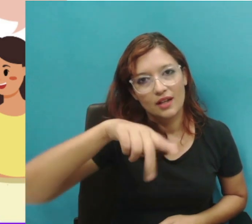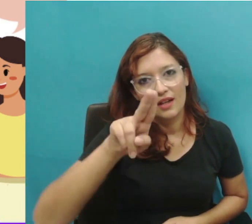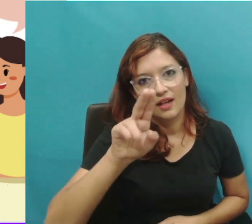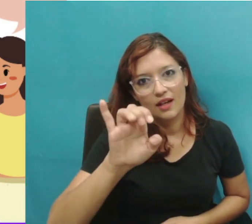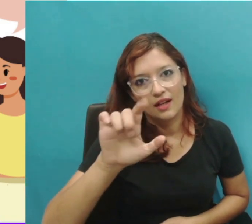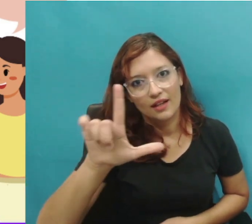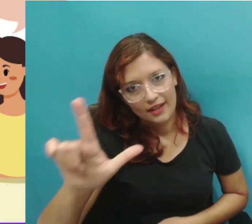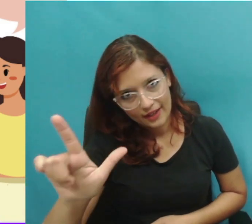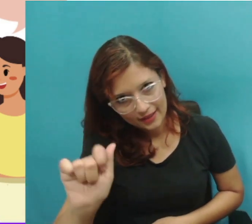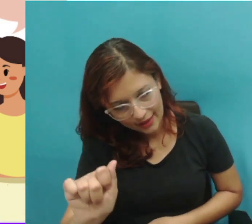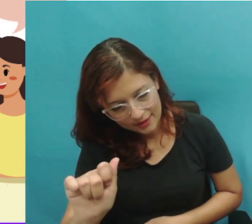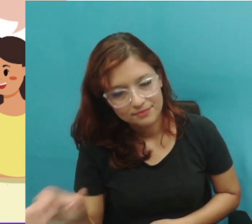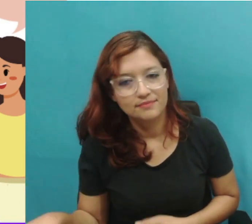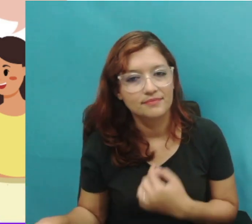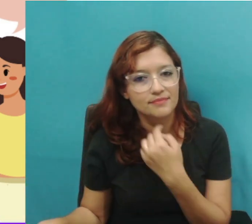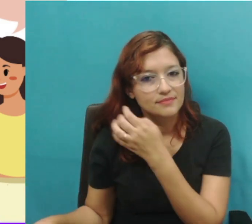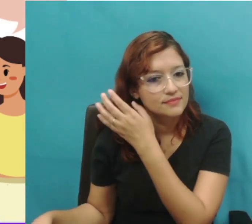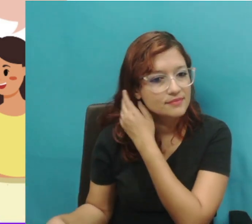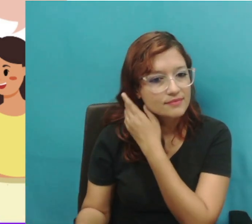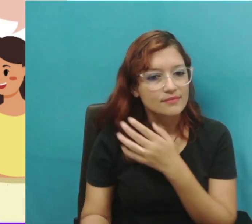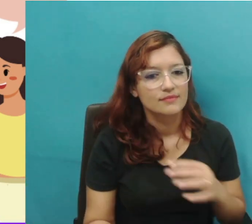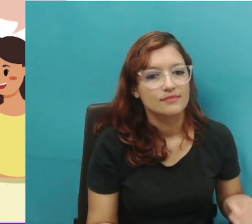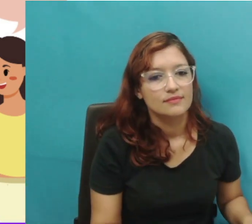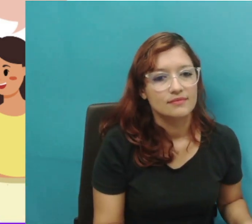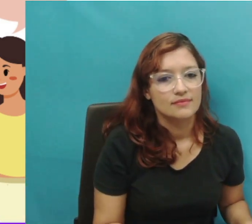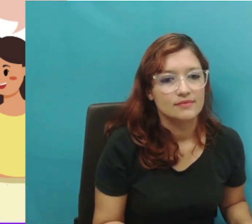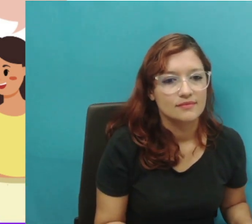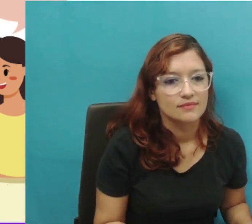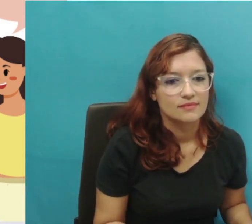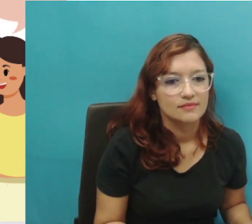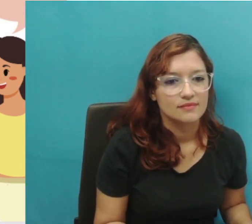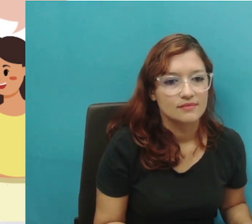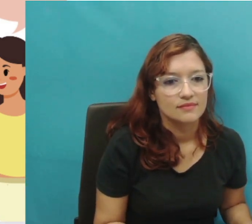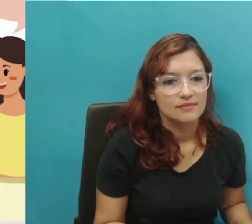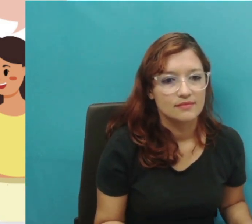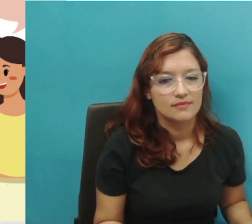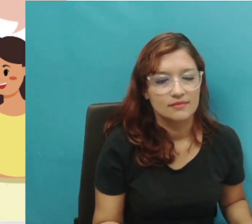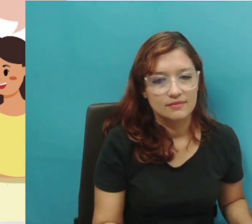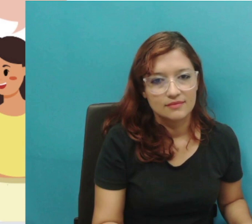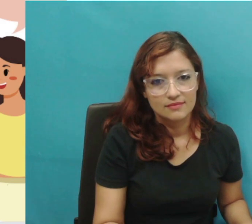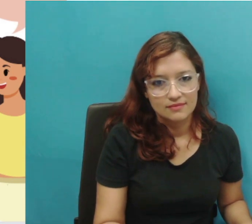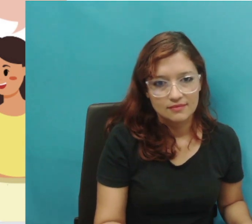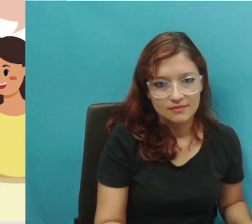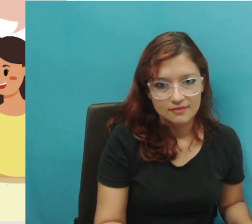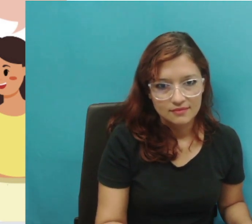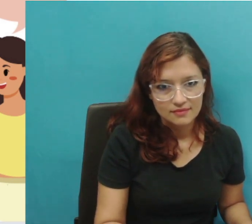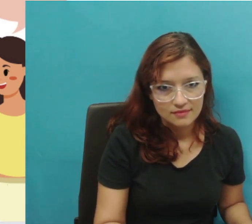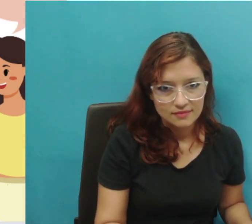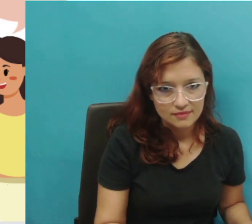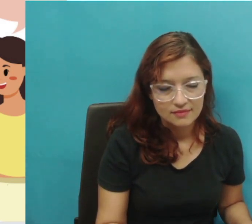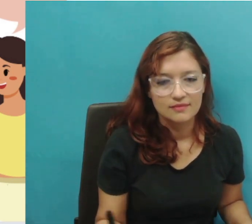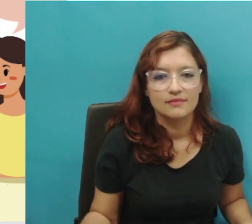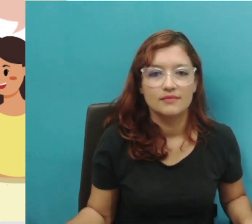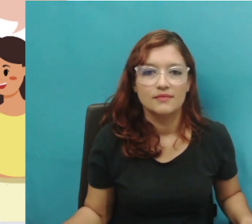Aí eu vou usar o pronome aquela.